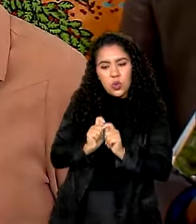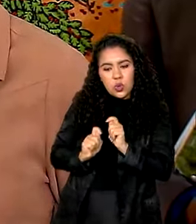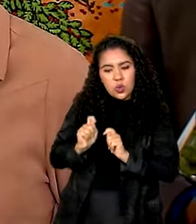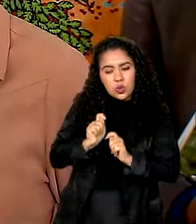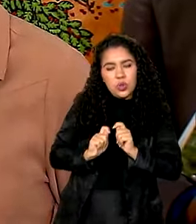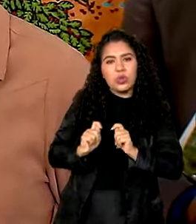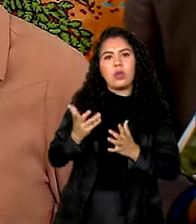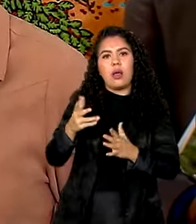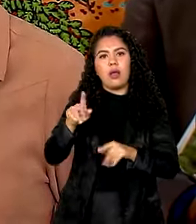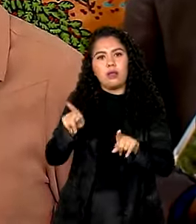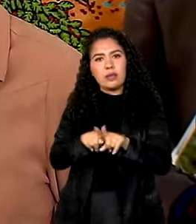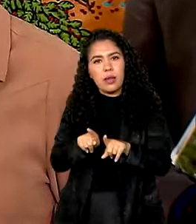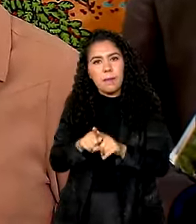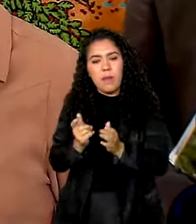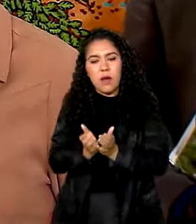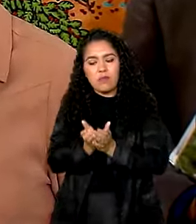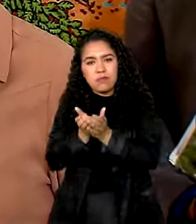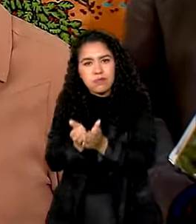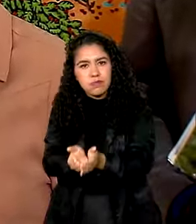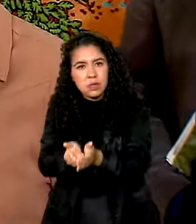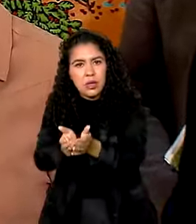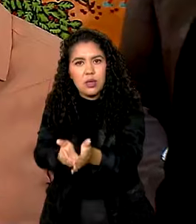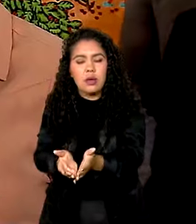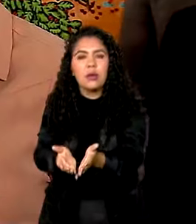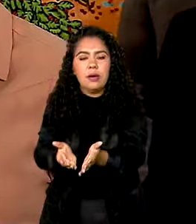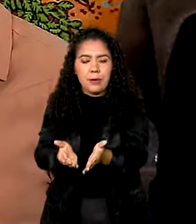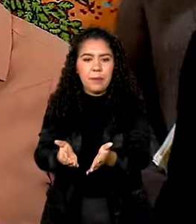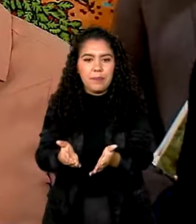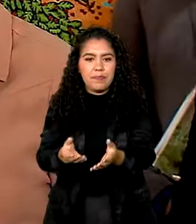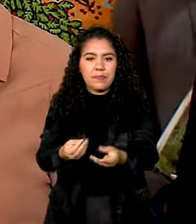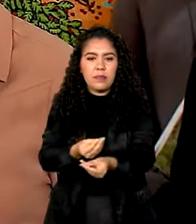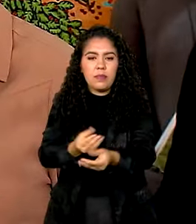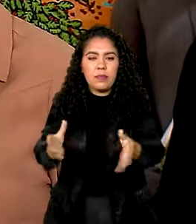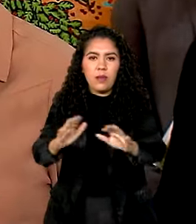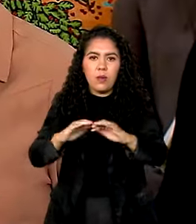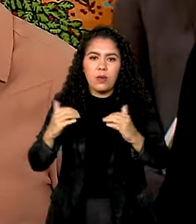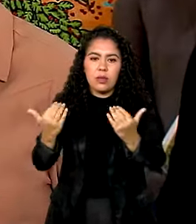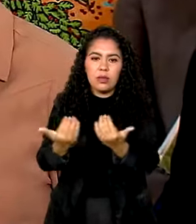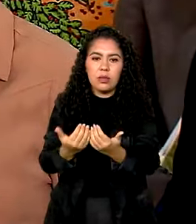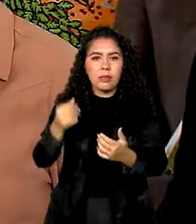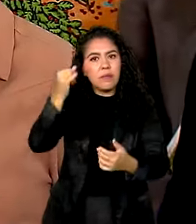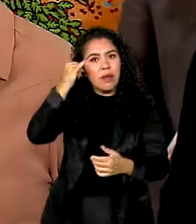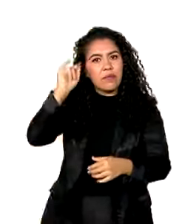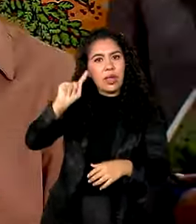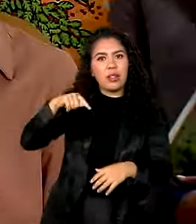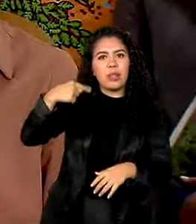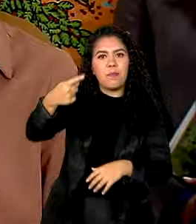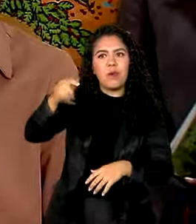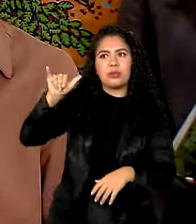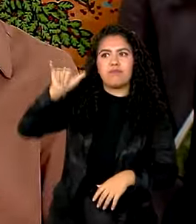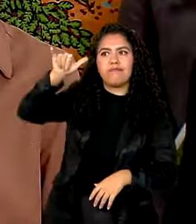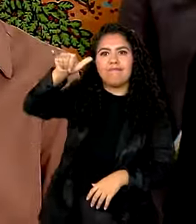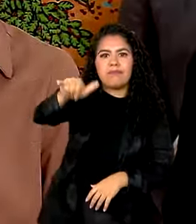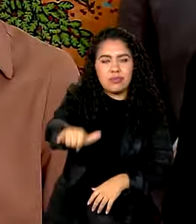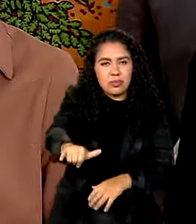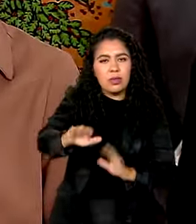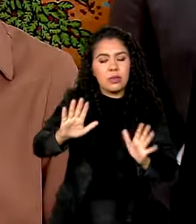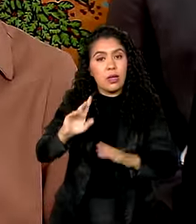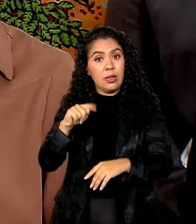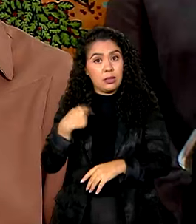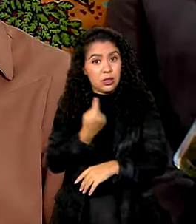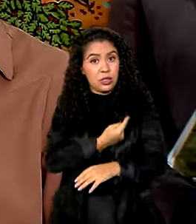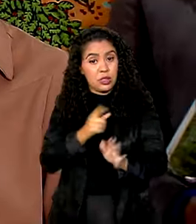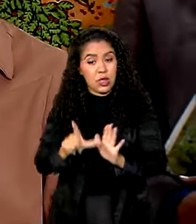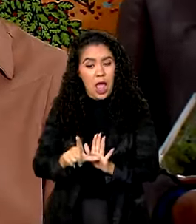de barco, alimentação de barco hoje para uma comunidade do que levar depois num avião da Força Aérea. Se nós formos cada vez